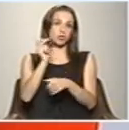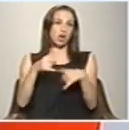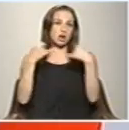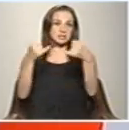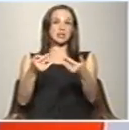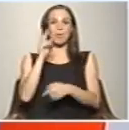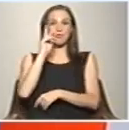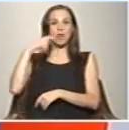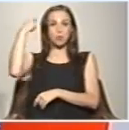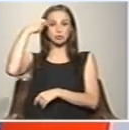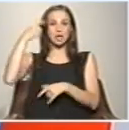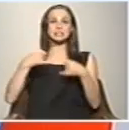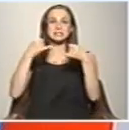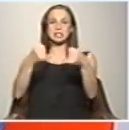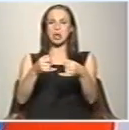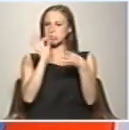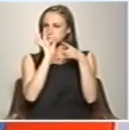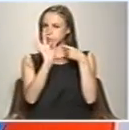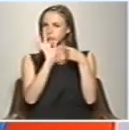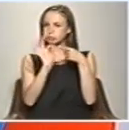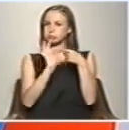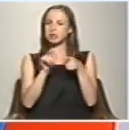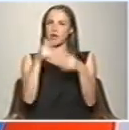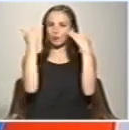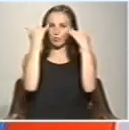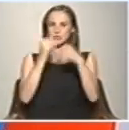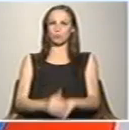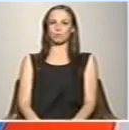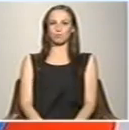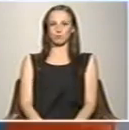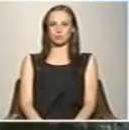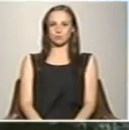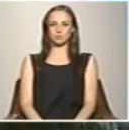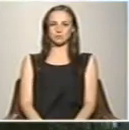próxima reportagem com mais pormenor esses dados.